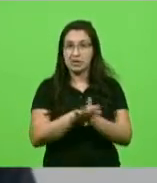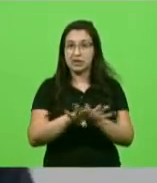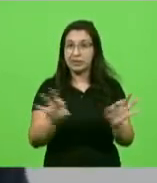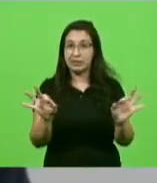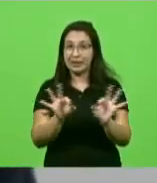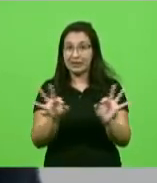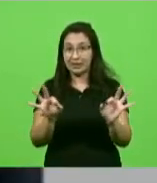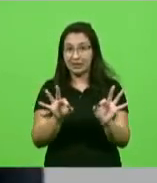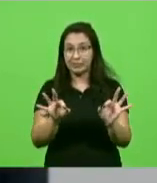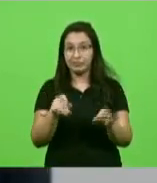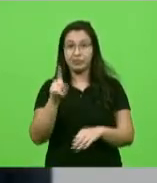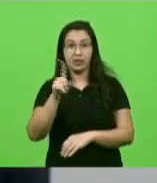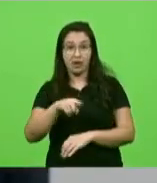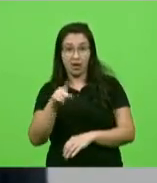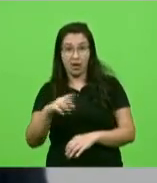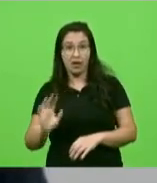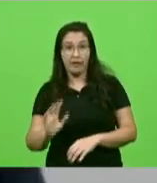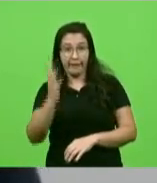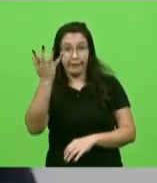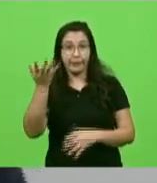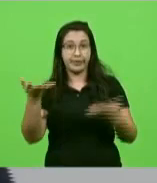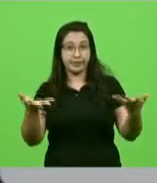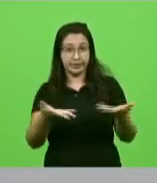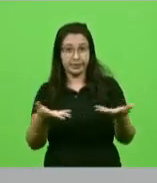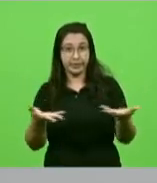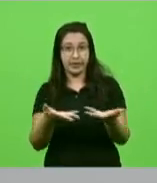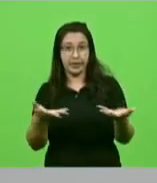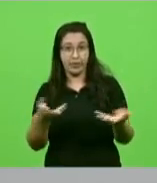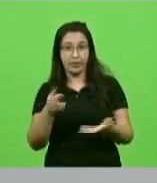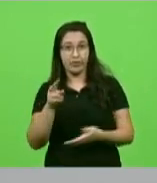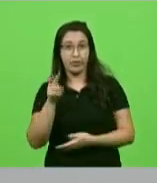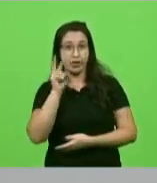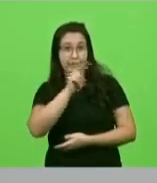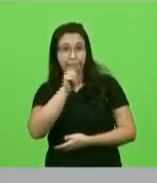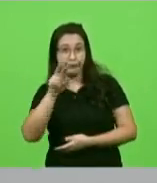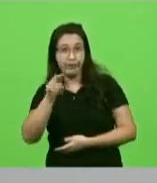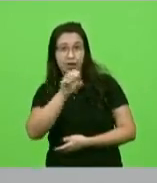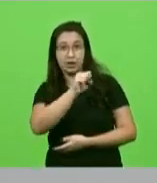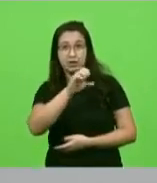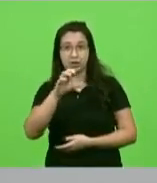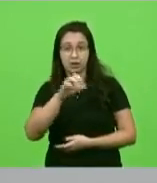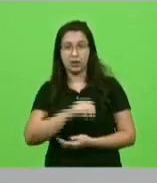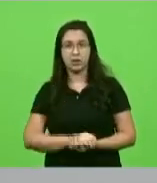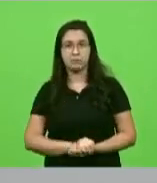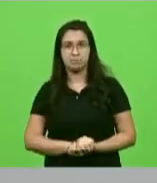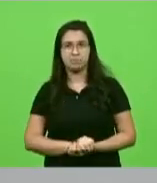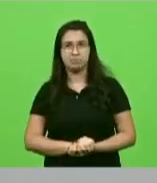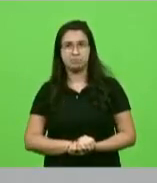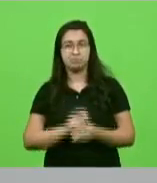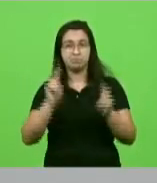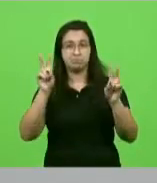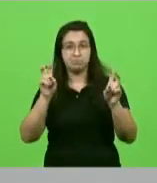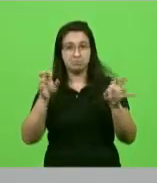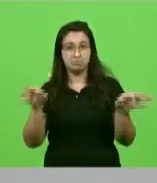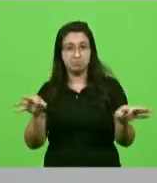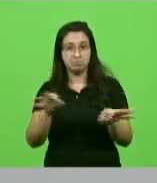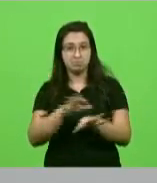É essa situação que estamos lidando hoje em Santa Catarina. e fecho